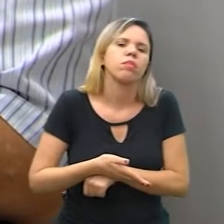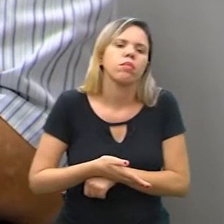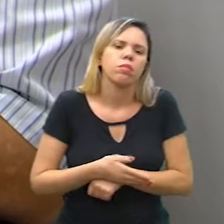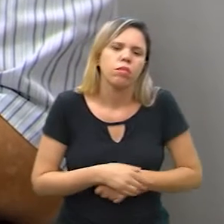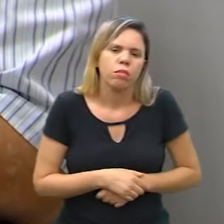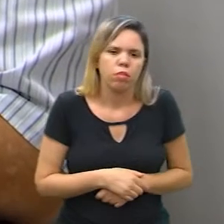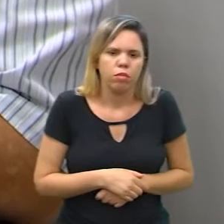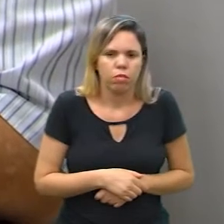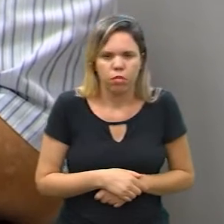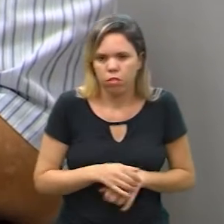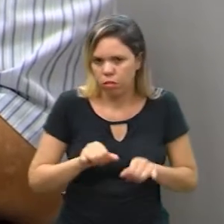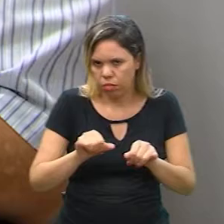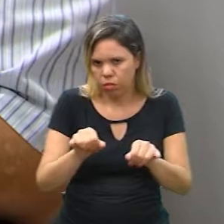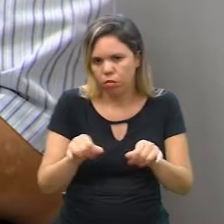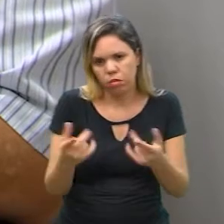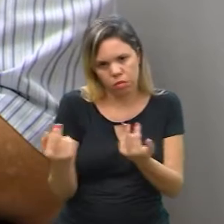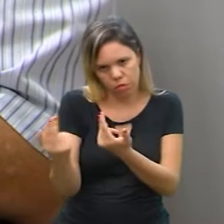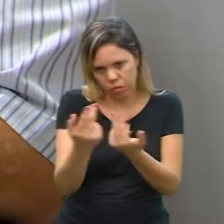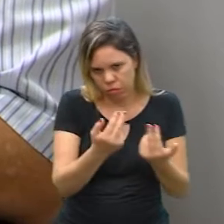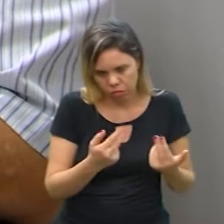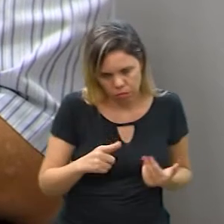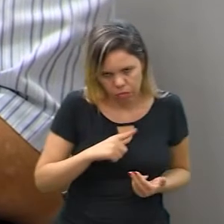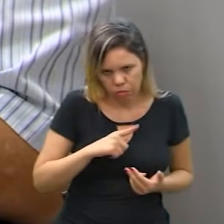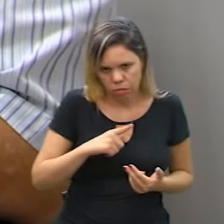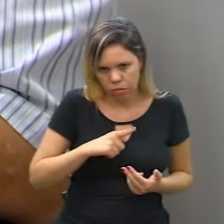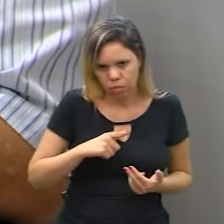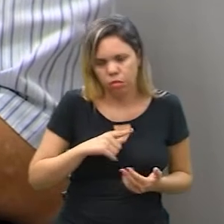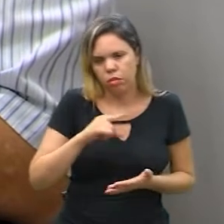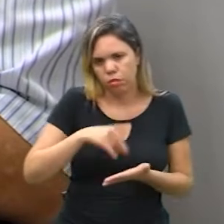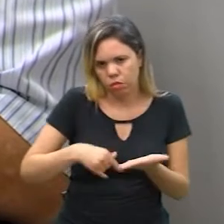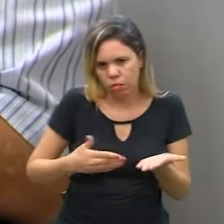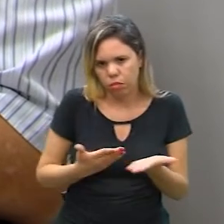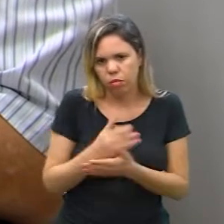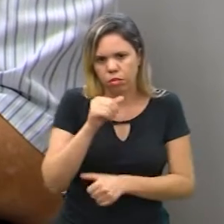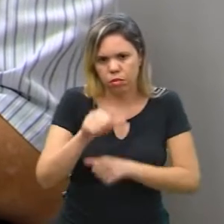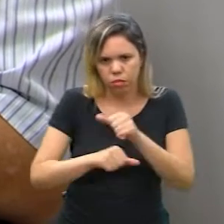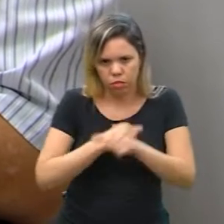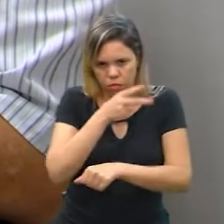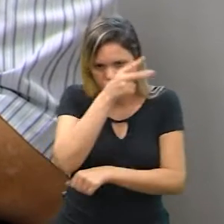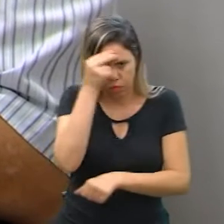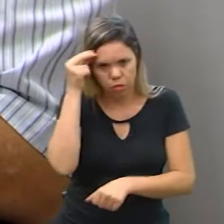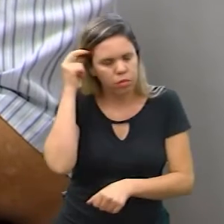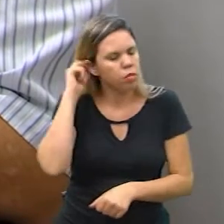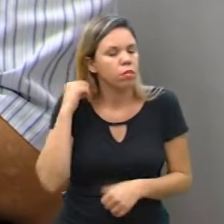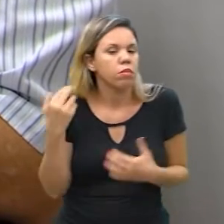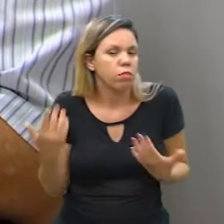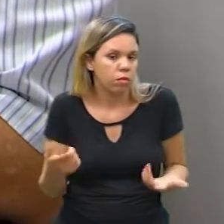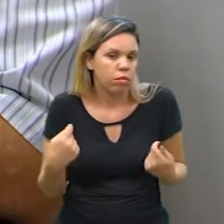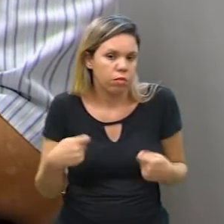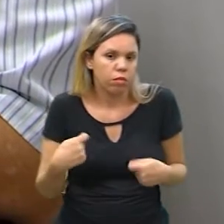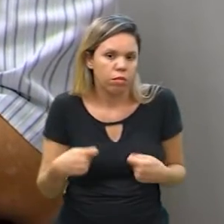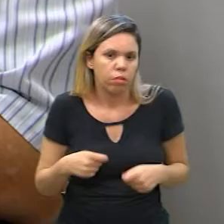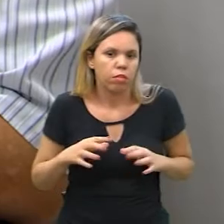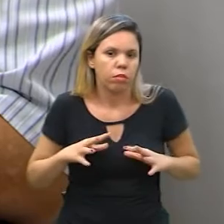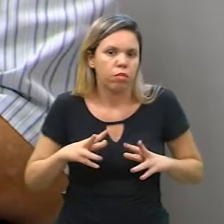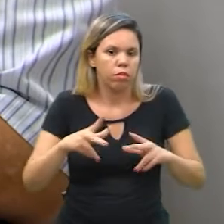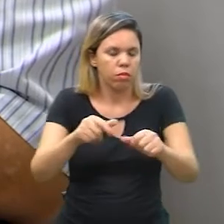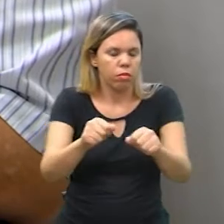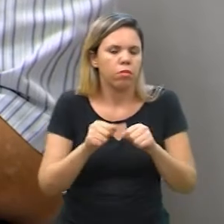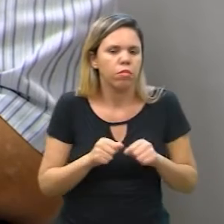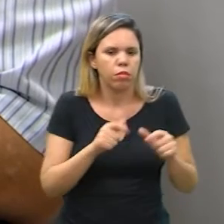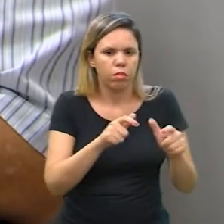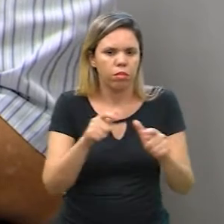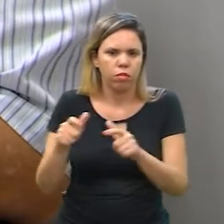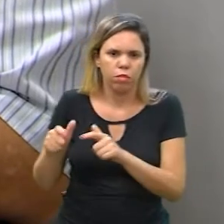possa frequentá-lo. Um supermercado, a mesma coisa. Existe um alvará, então ele torna-se público. Então nós precisamos pegar